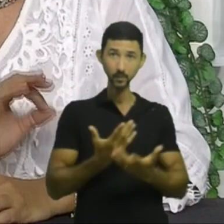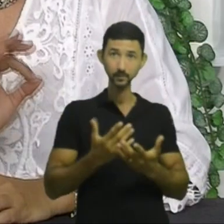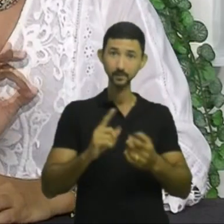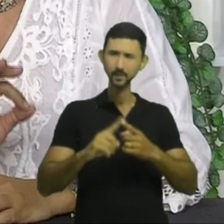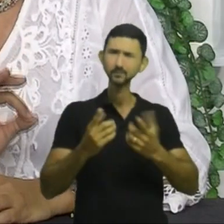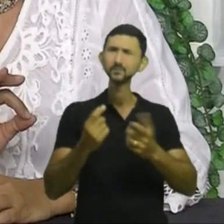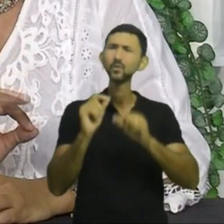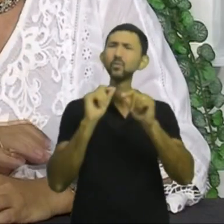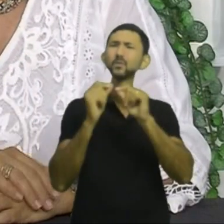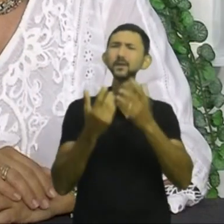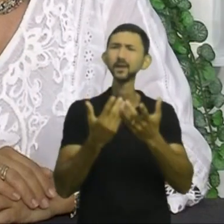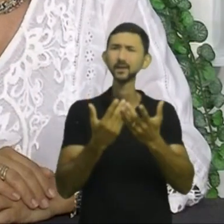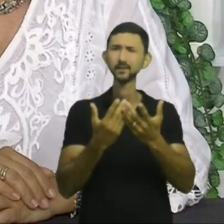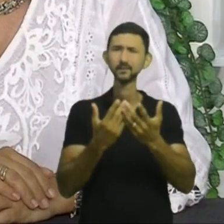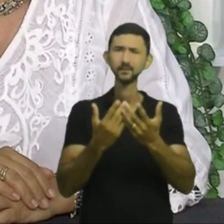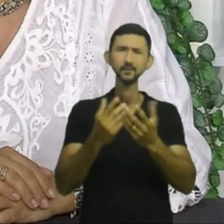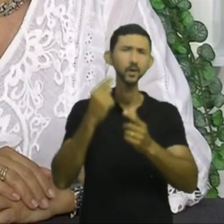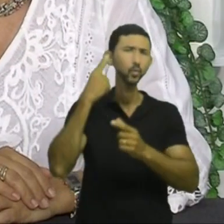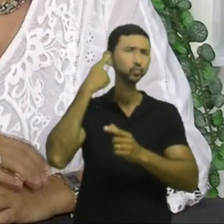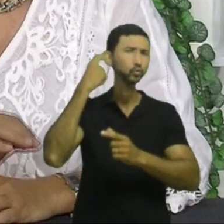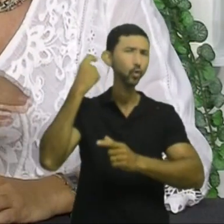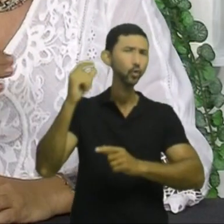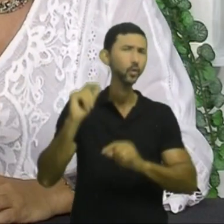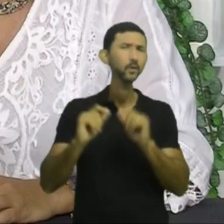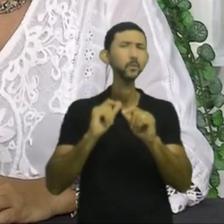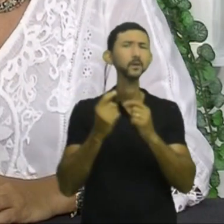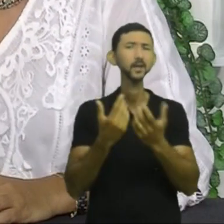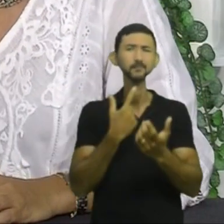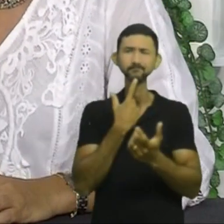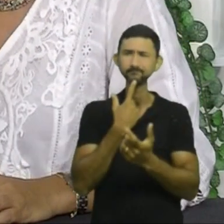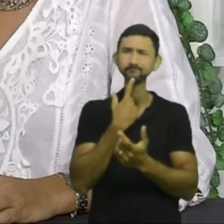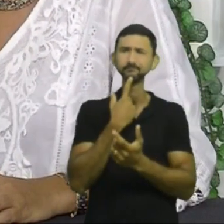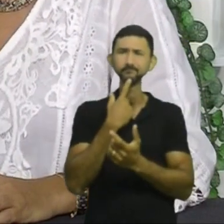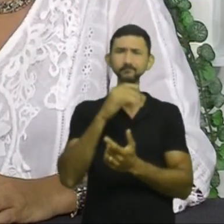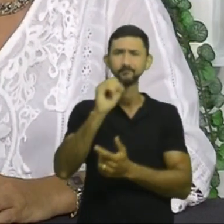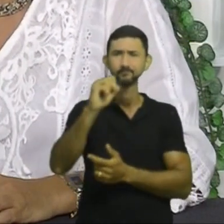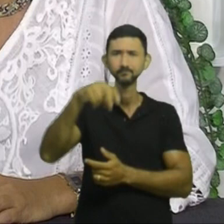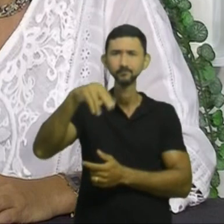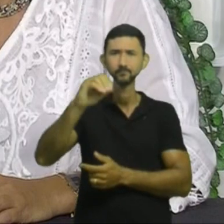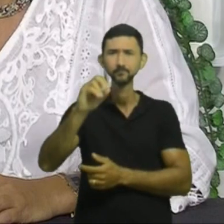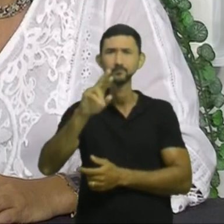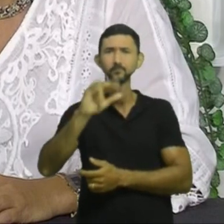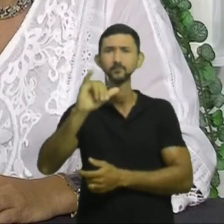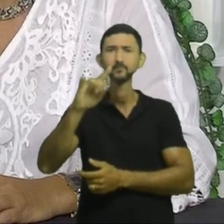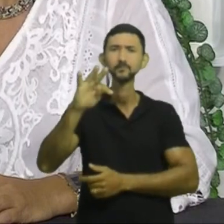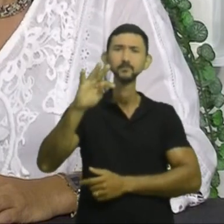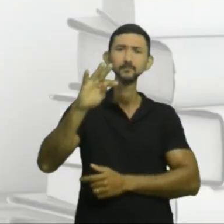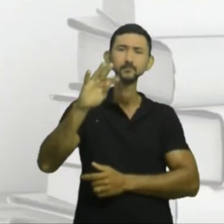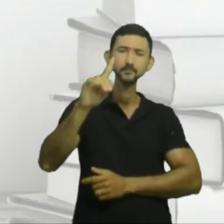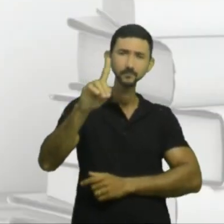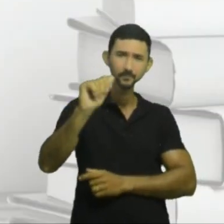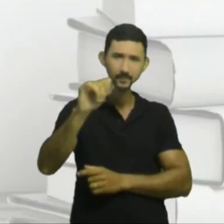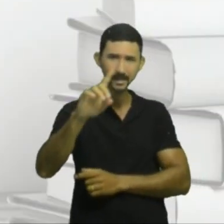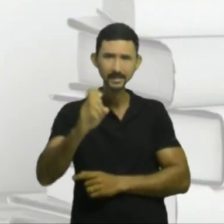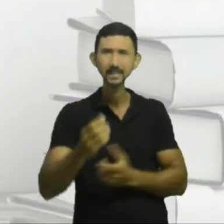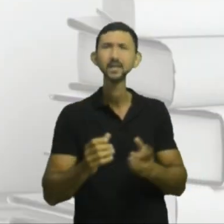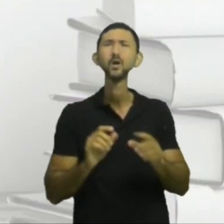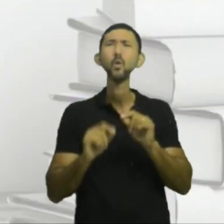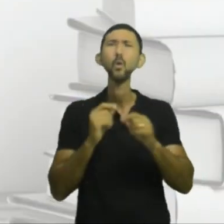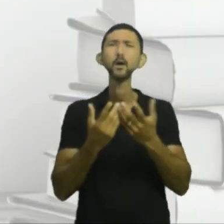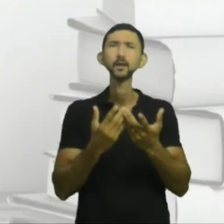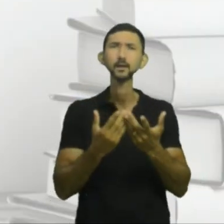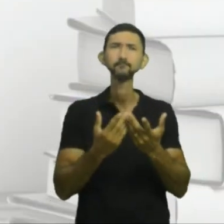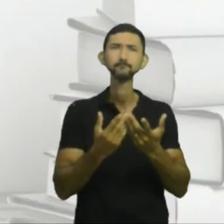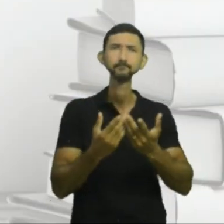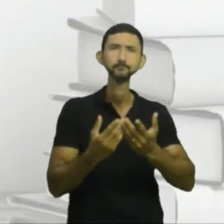O que diz isso para nós? Sonoridades do meu mundo e do outro. Bom,